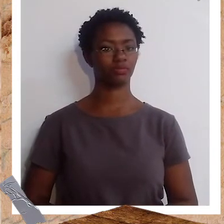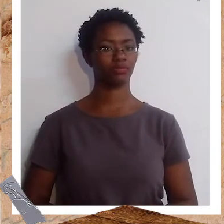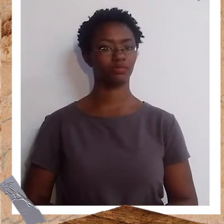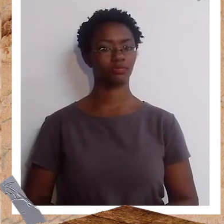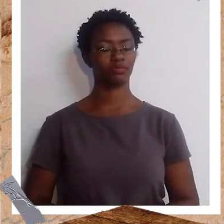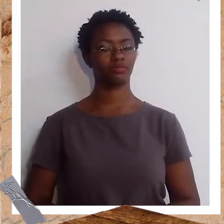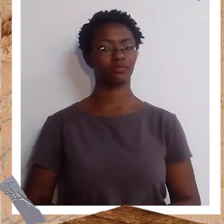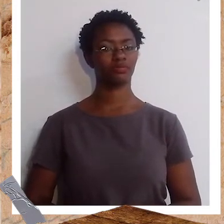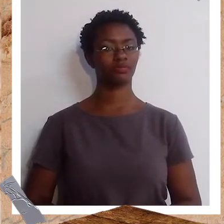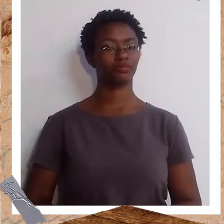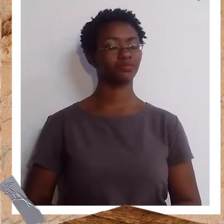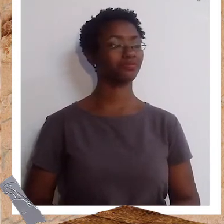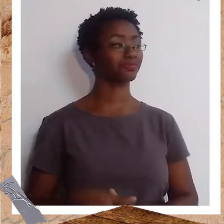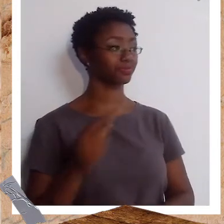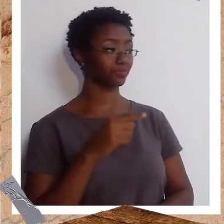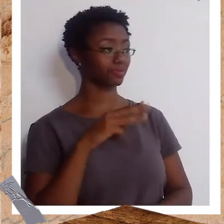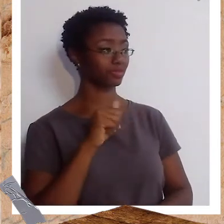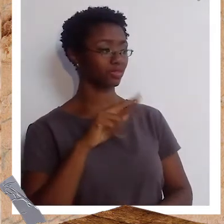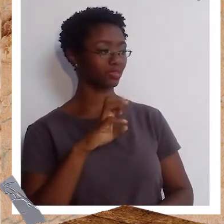Marcela,